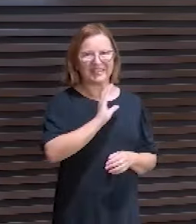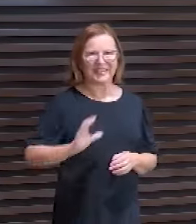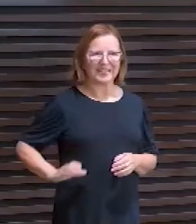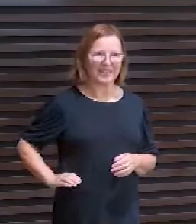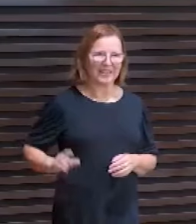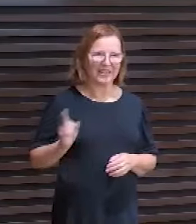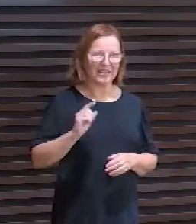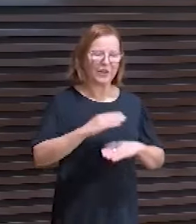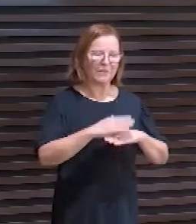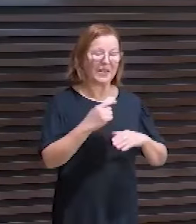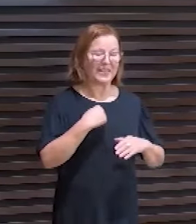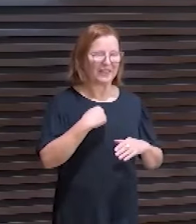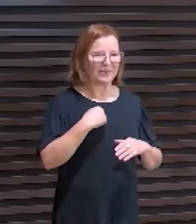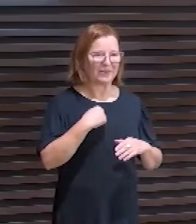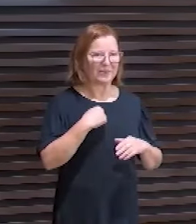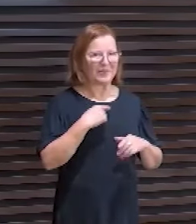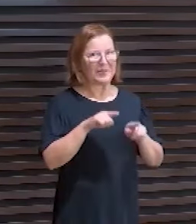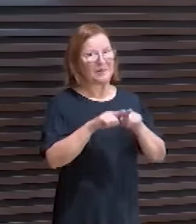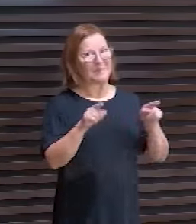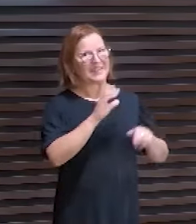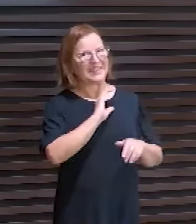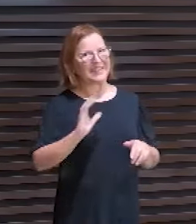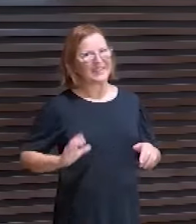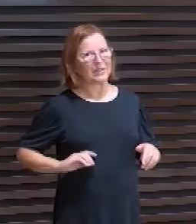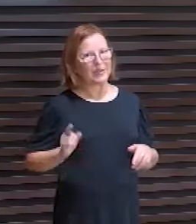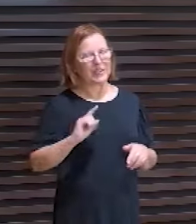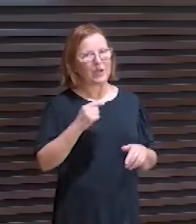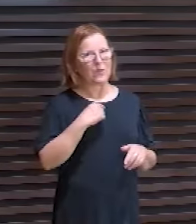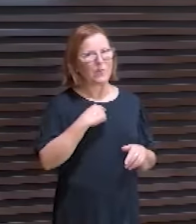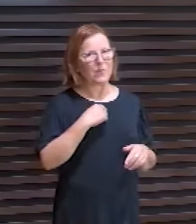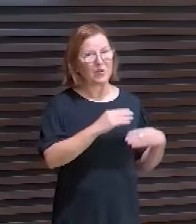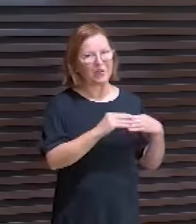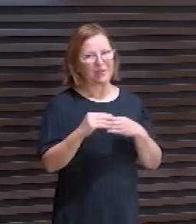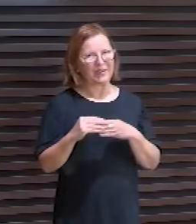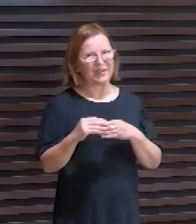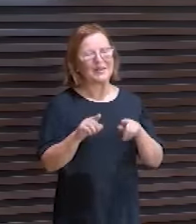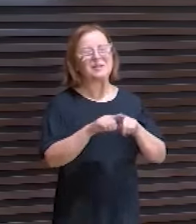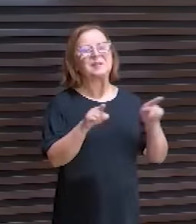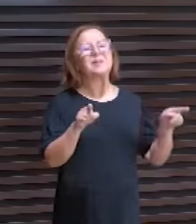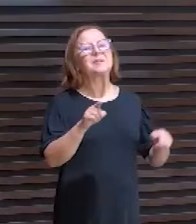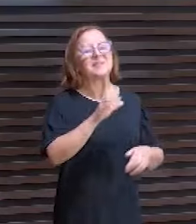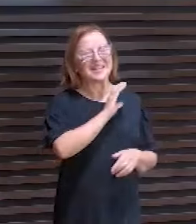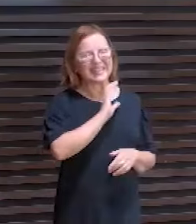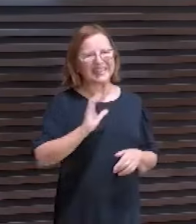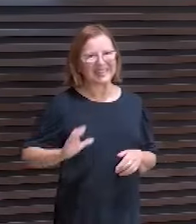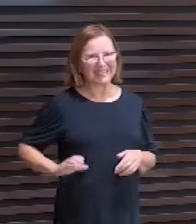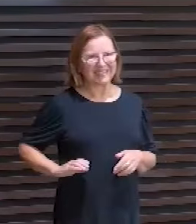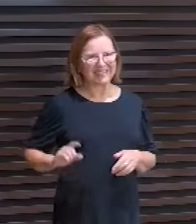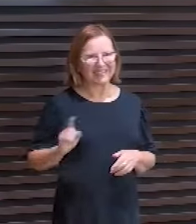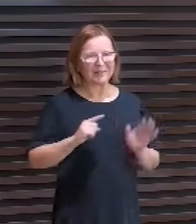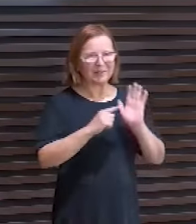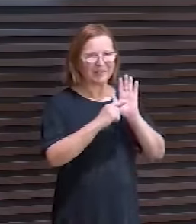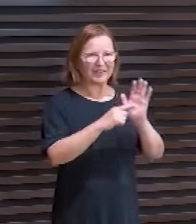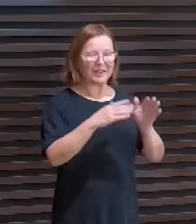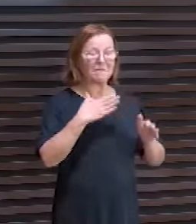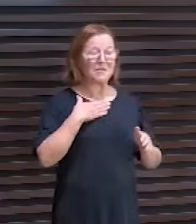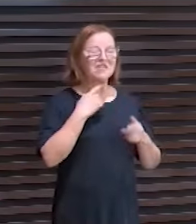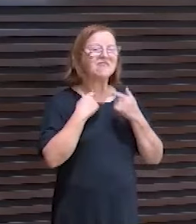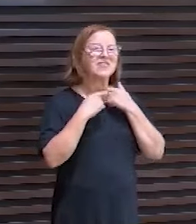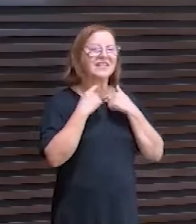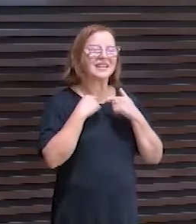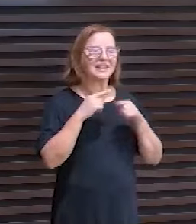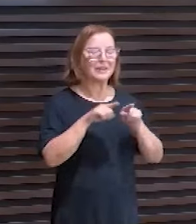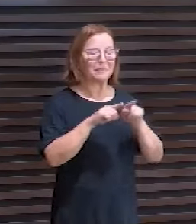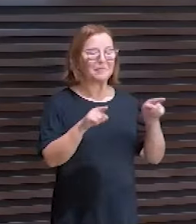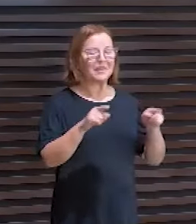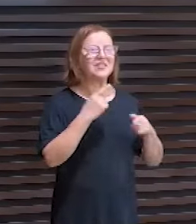não mais eu mas Cristo não sou eu que governa mas Cristo não é a manifestação da minha vontade